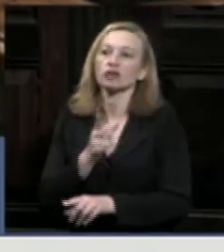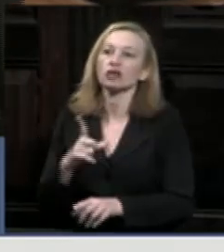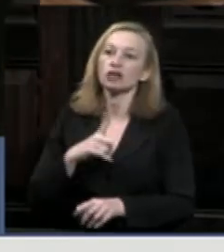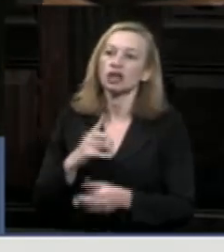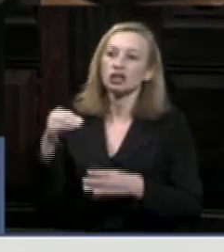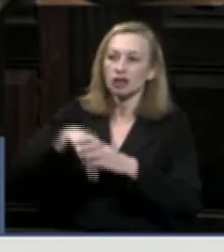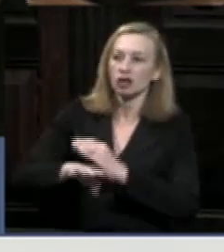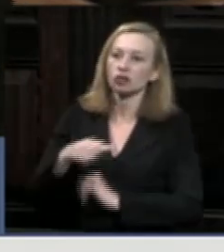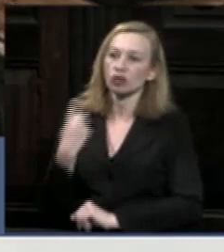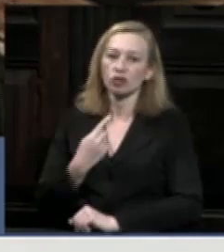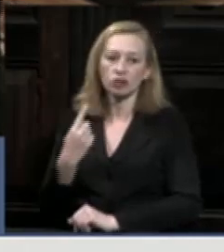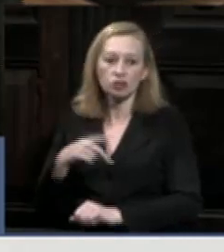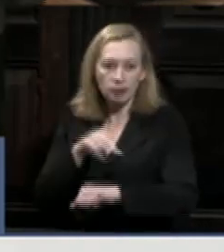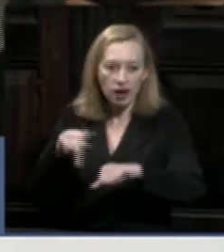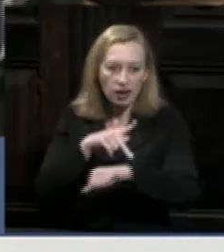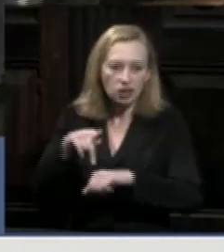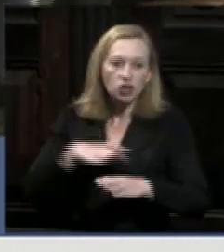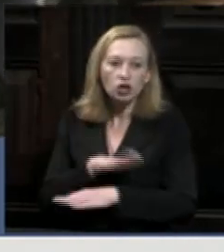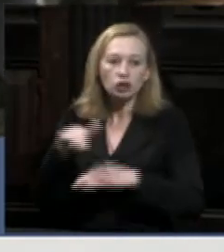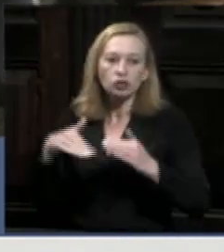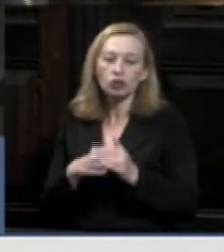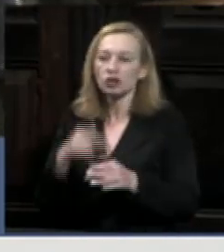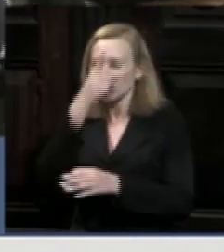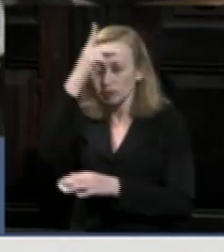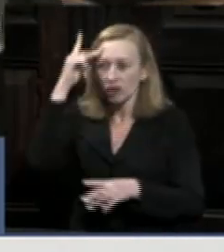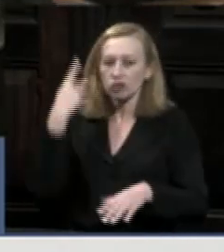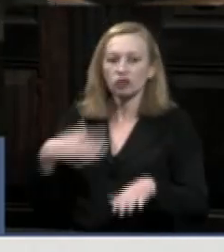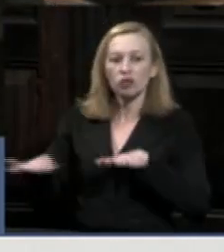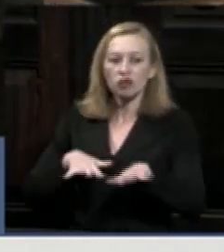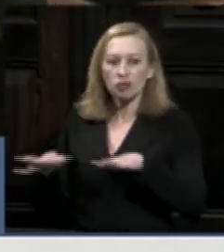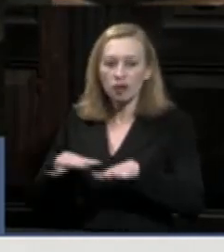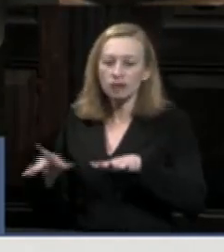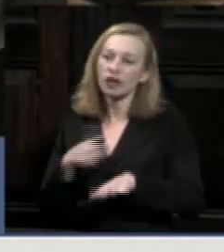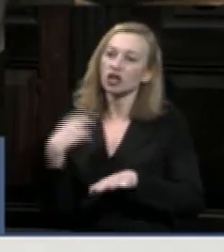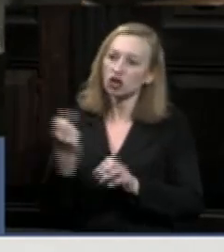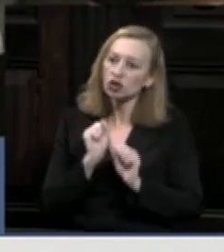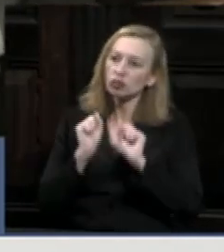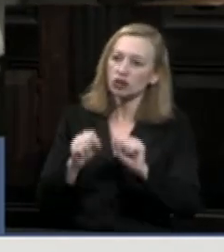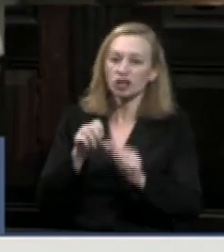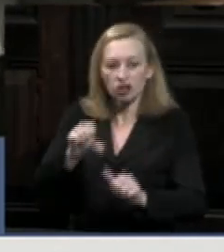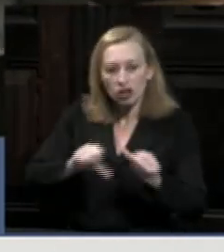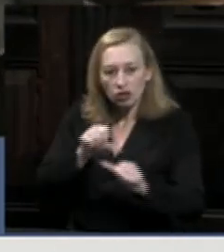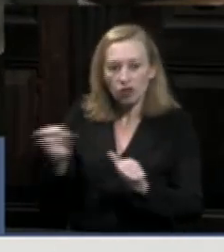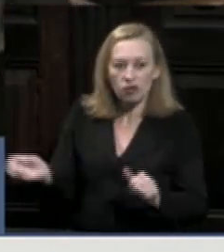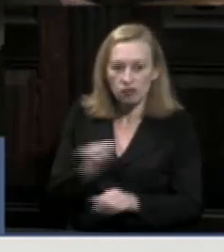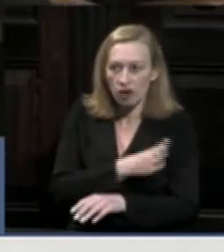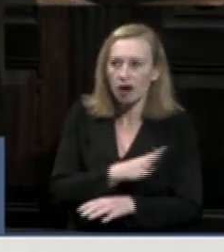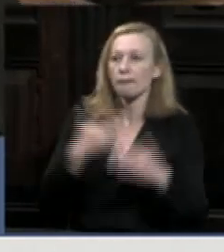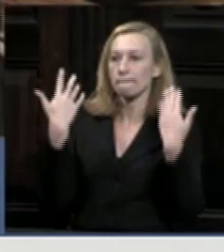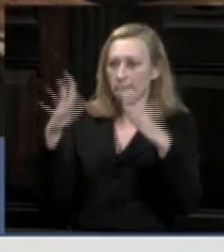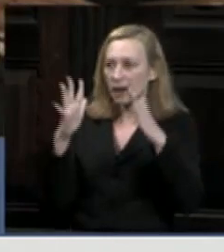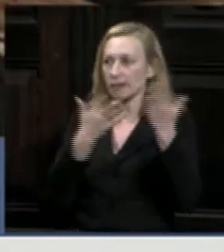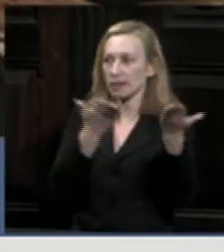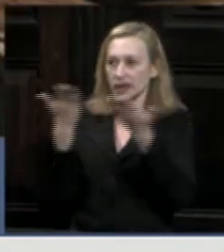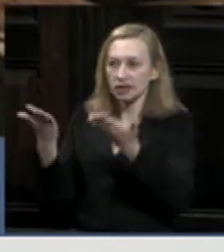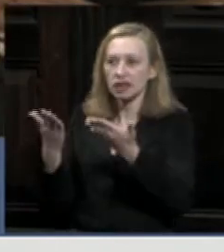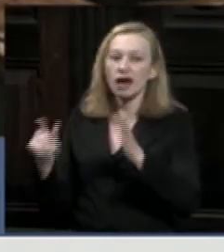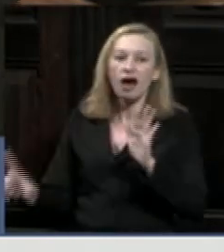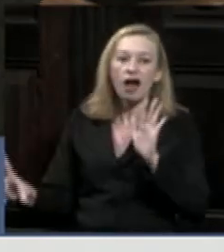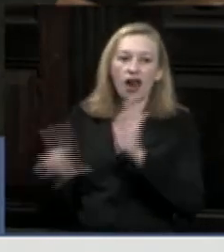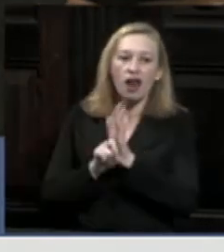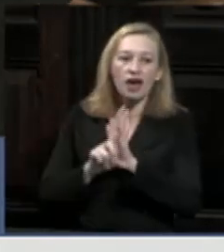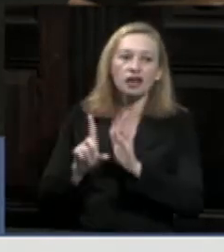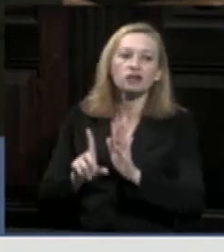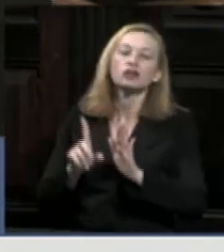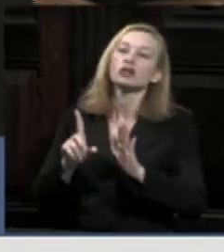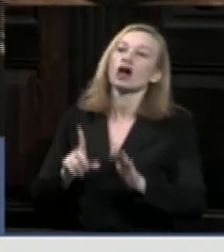todos aqueles e aquelas que se mobilizaram pra que a gente renovasse a aprovação dessa lei estão de parabéns essa lei nos ajudou